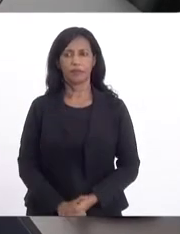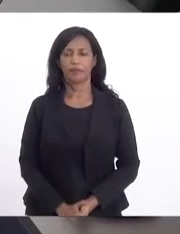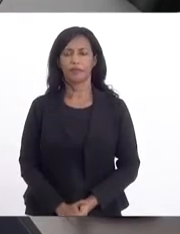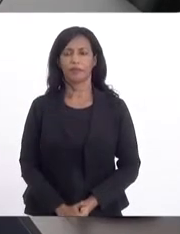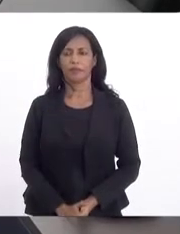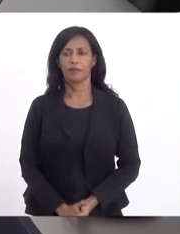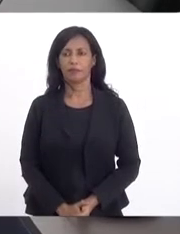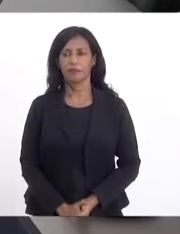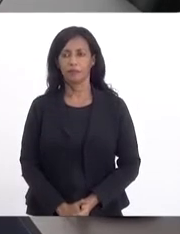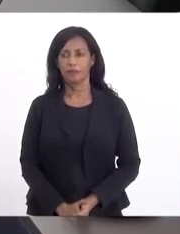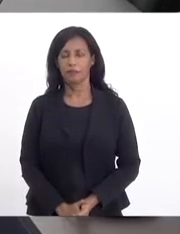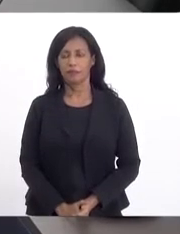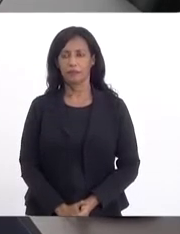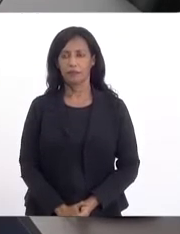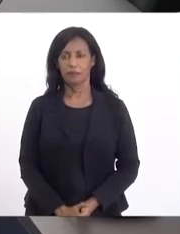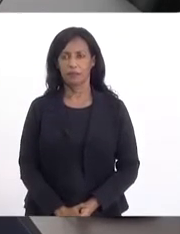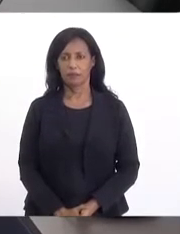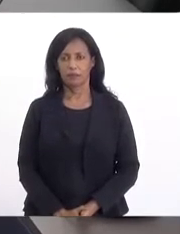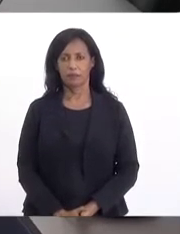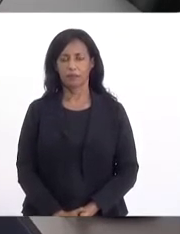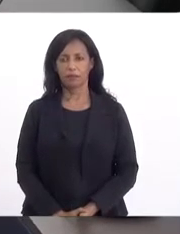Deputada.